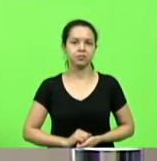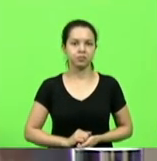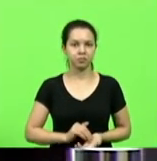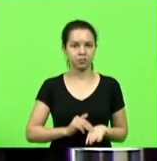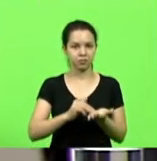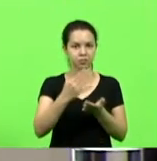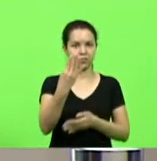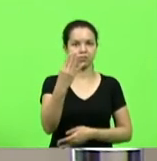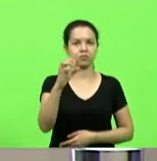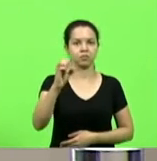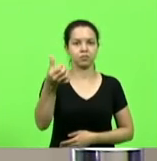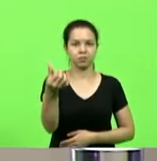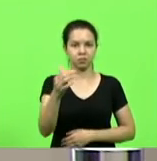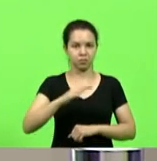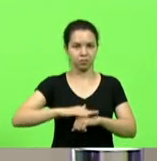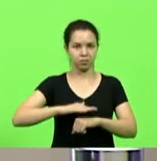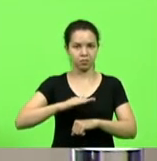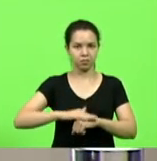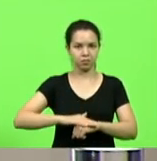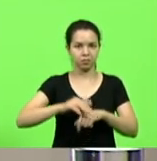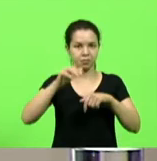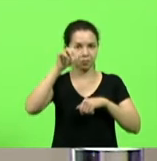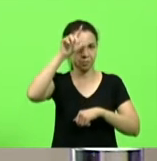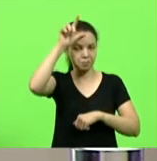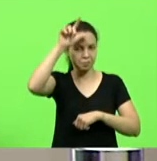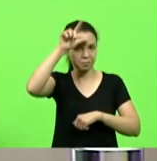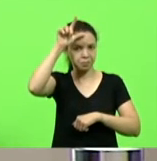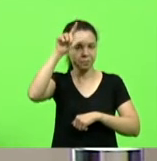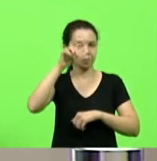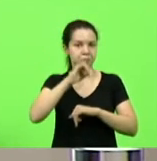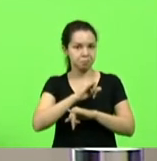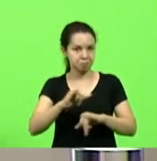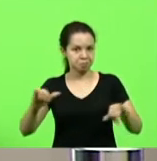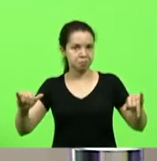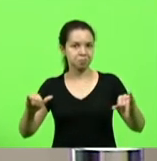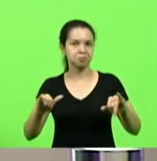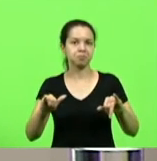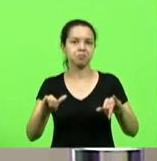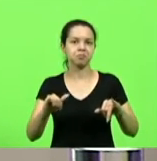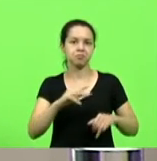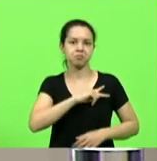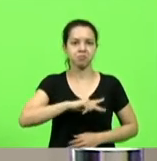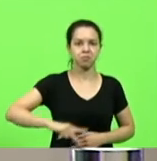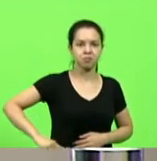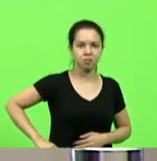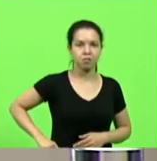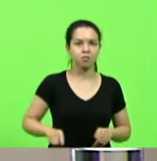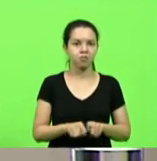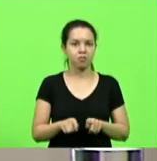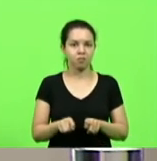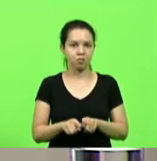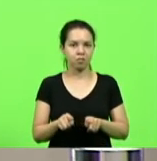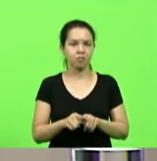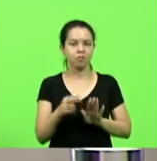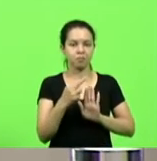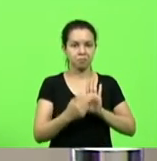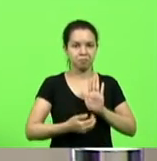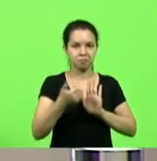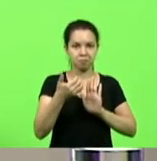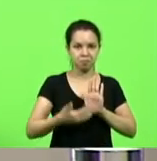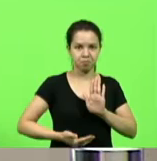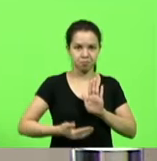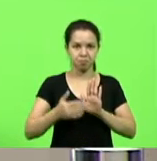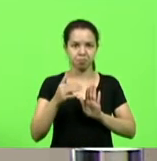Moção 406, autor deputado Sargento Lima, manifestando ao presidente e ao relator da CPI da pandemia repúdio pela